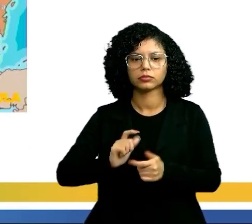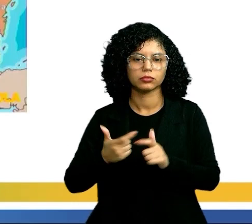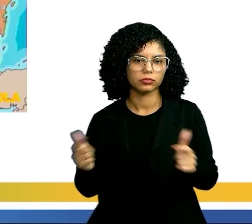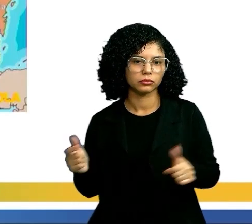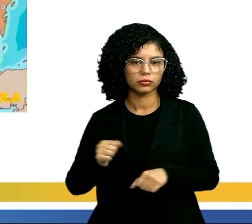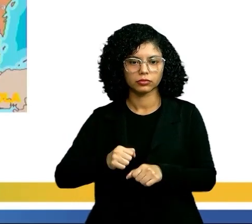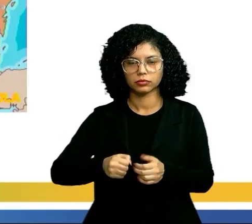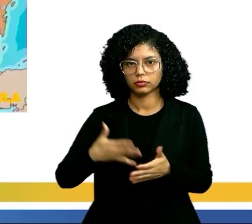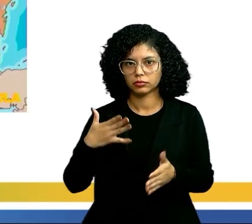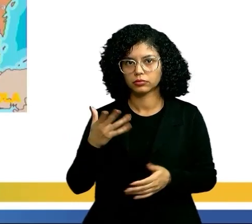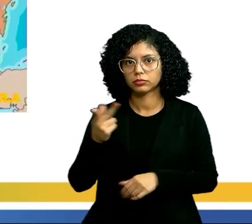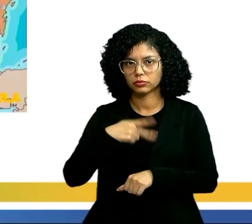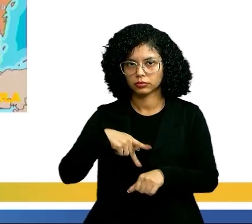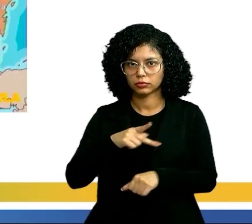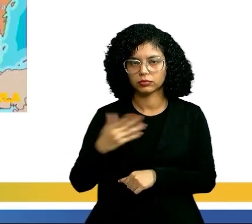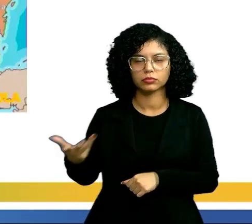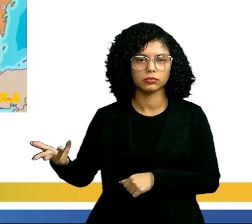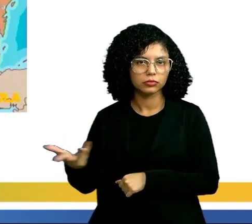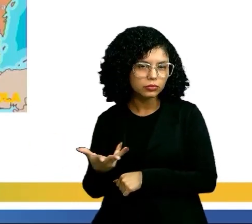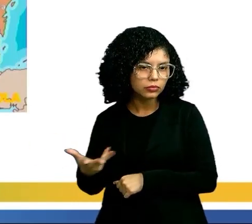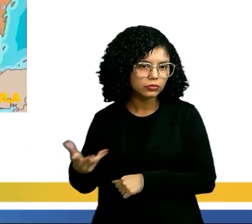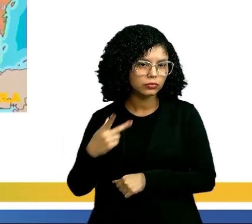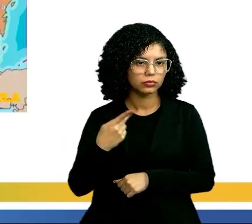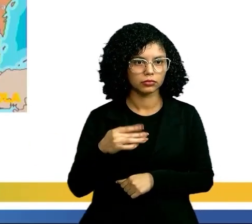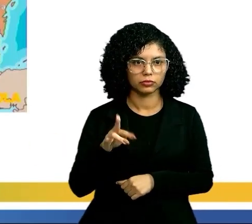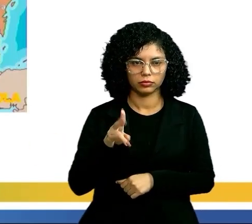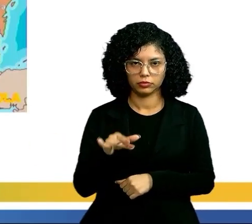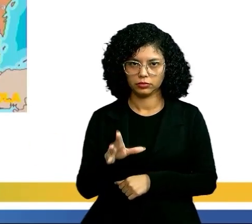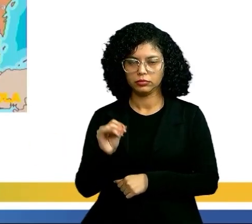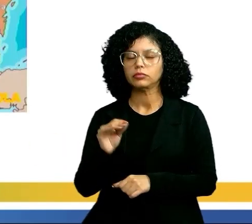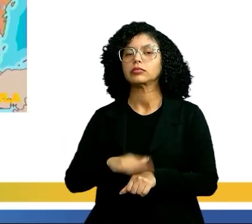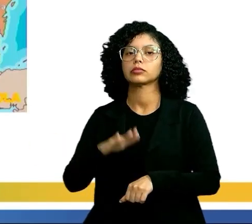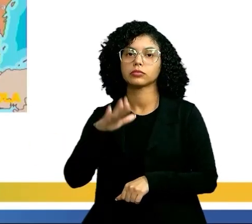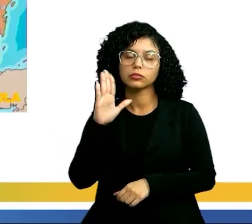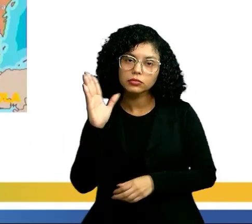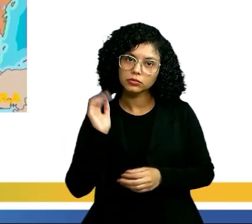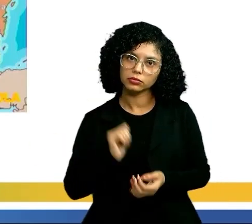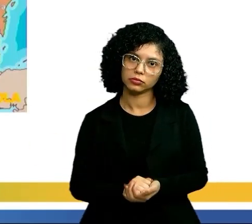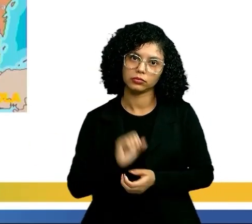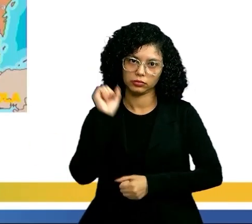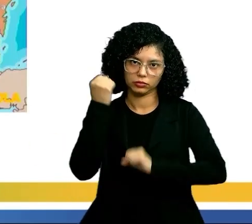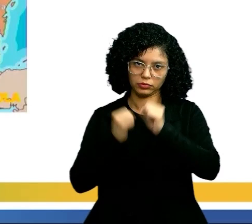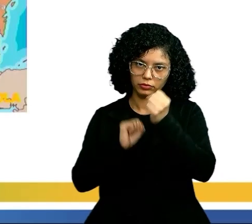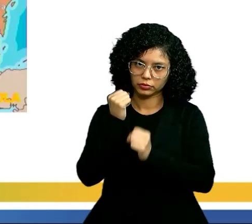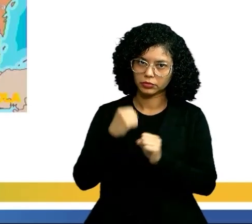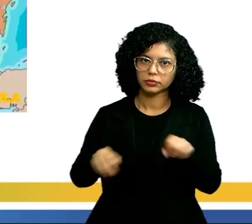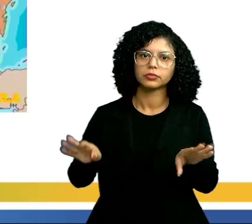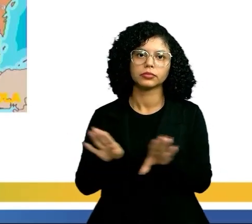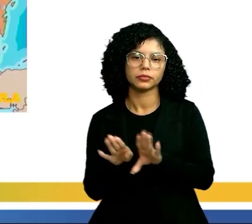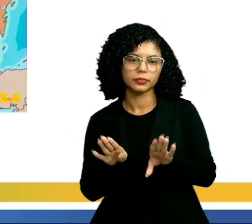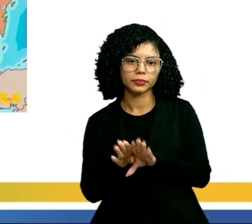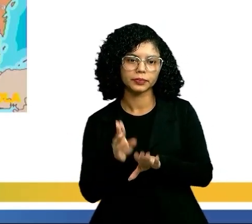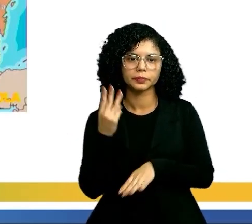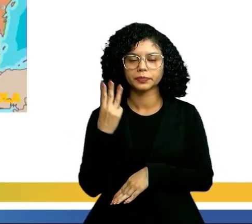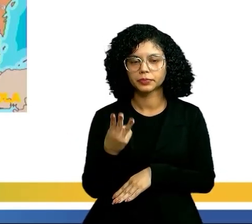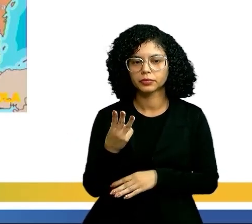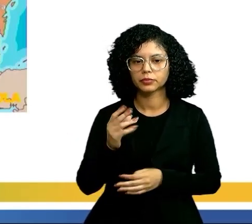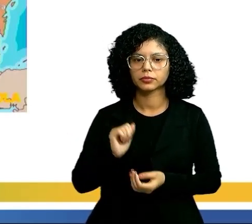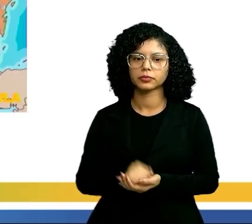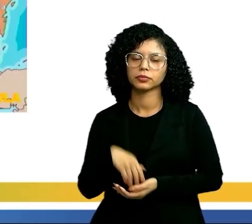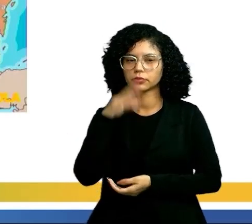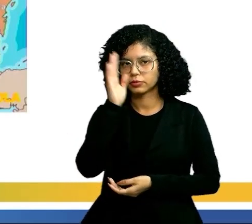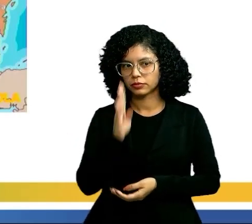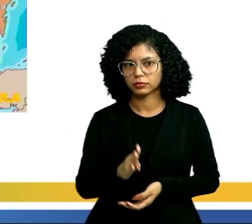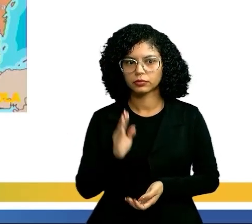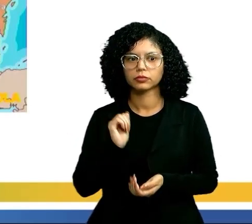dos países possuem uma economia baseada no setor primário. Os países mais industrializados, no caso, são 3: